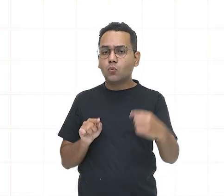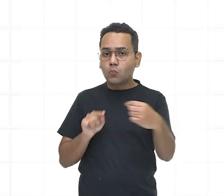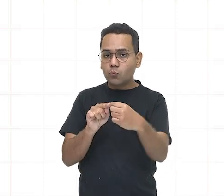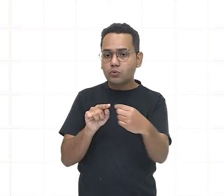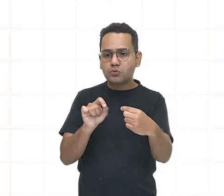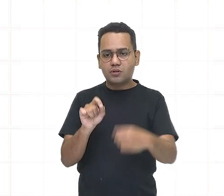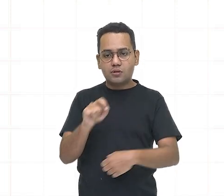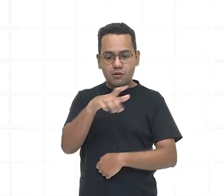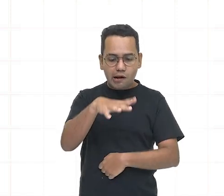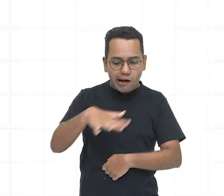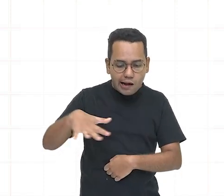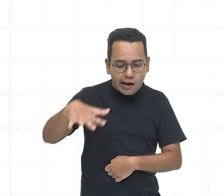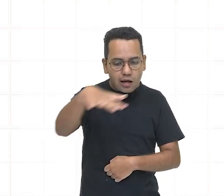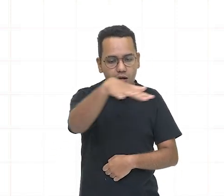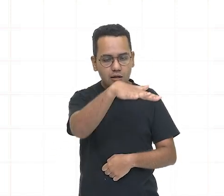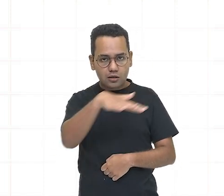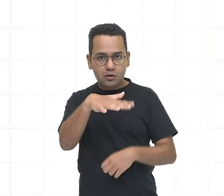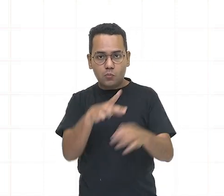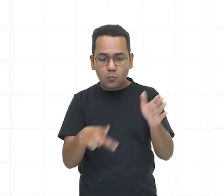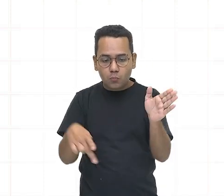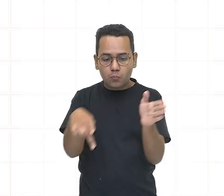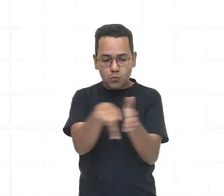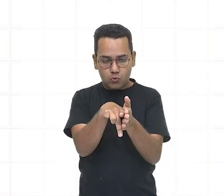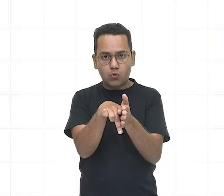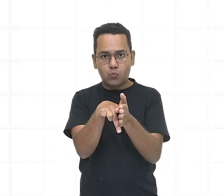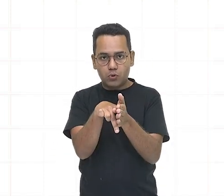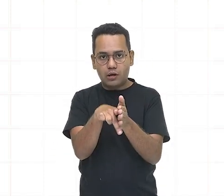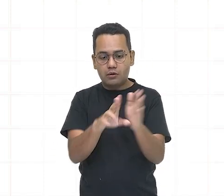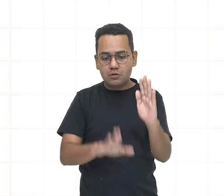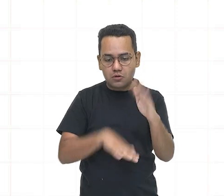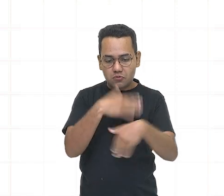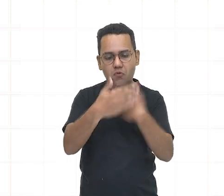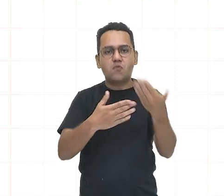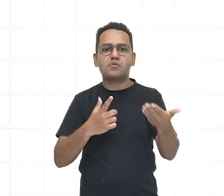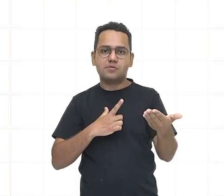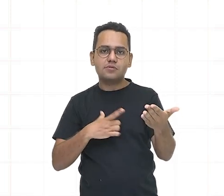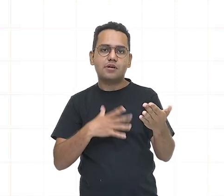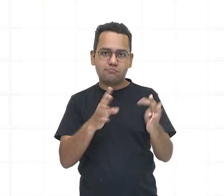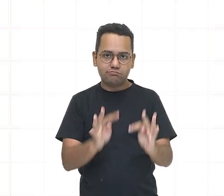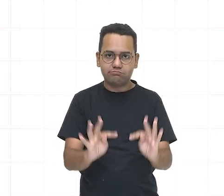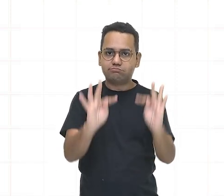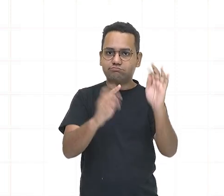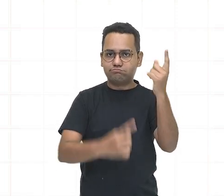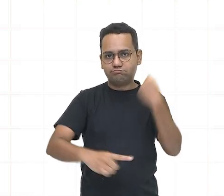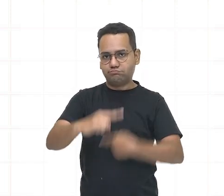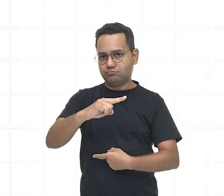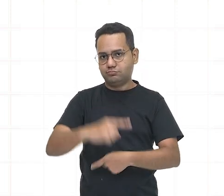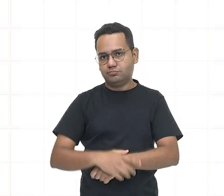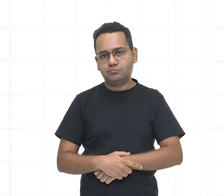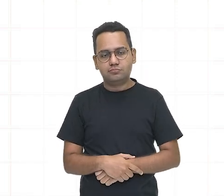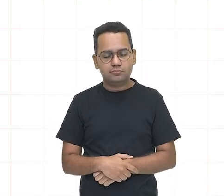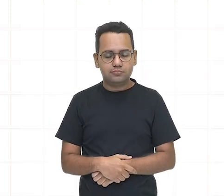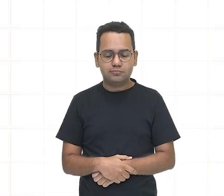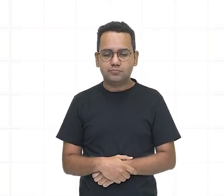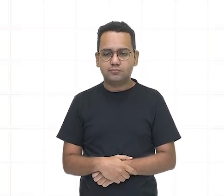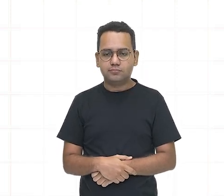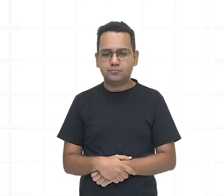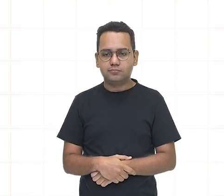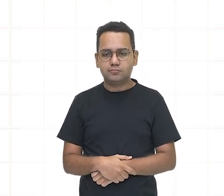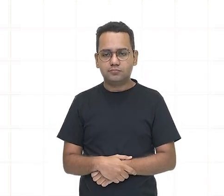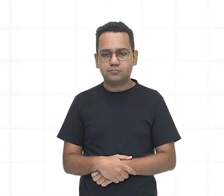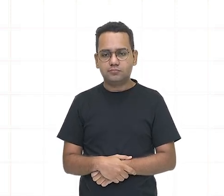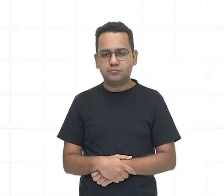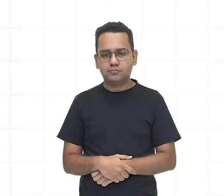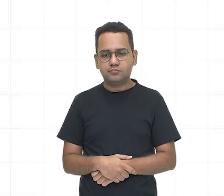são as regiões aí que acabam sendo mais avançadas tecnologicamente aí no mundo, né? Na